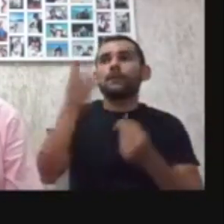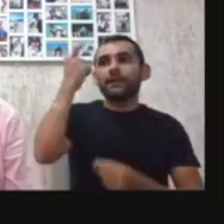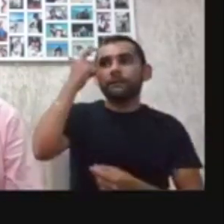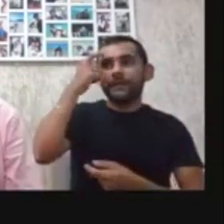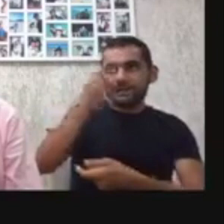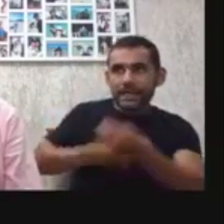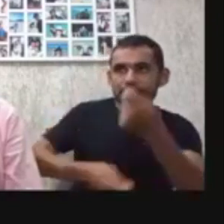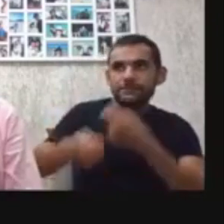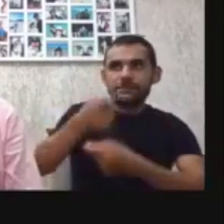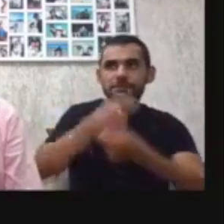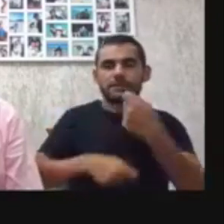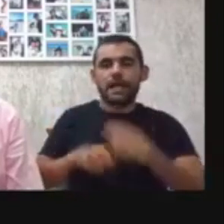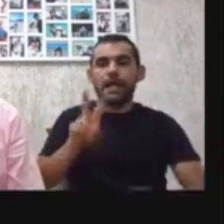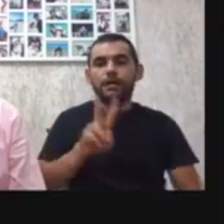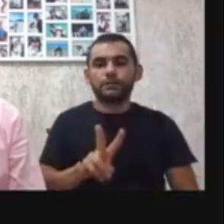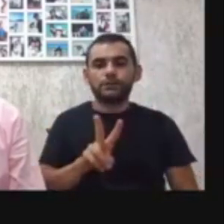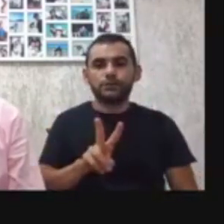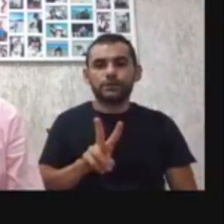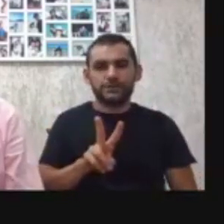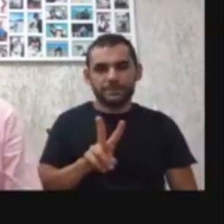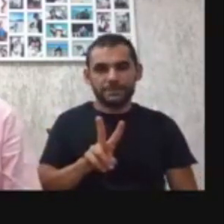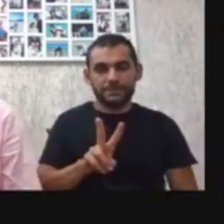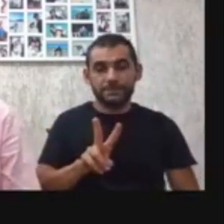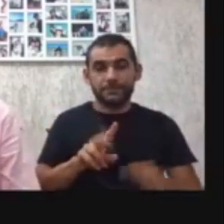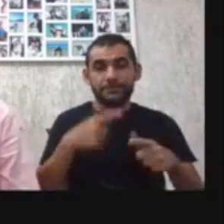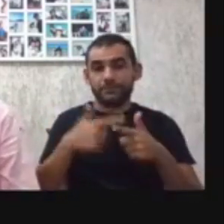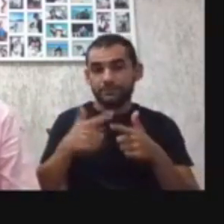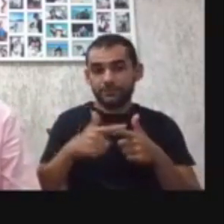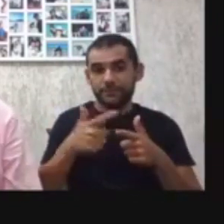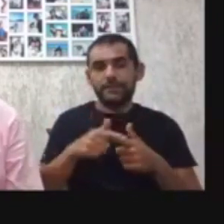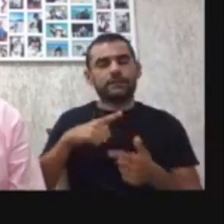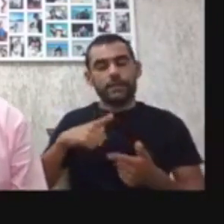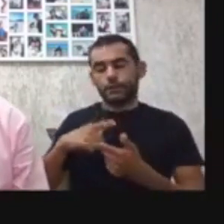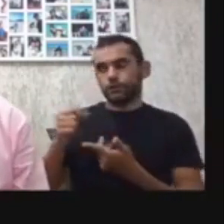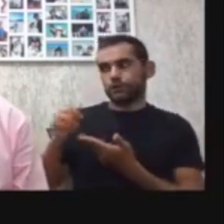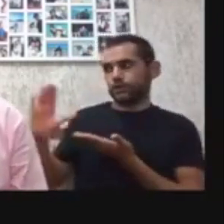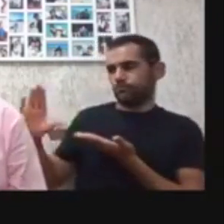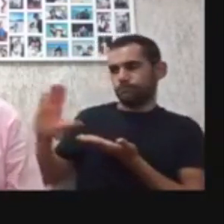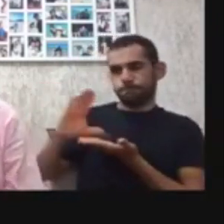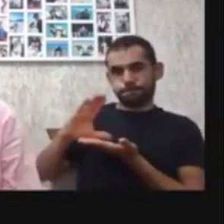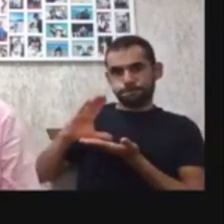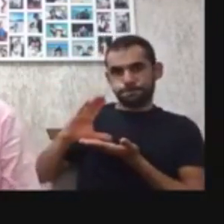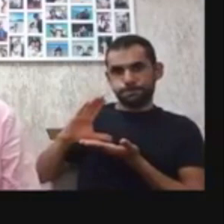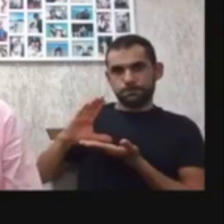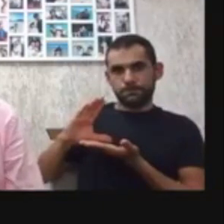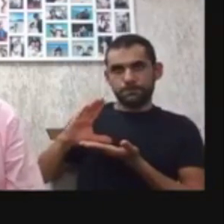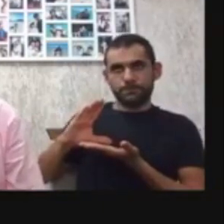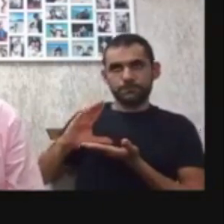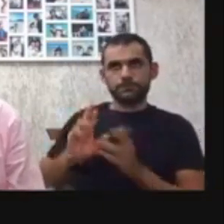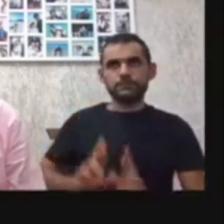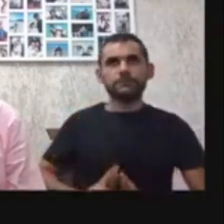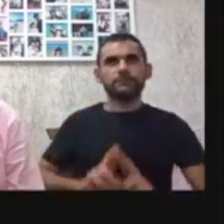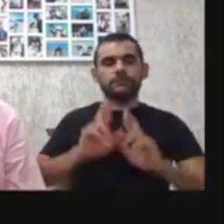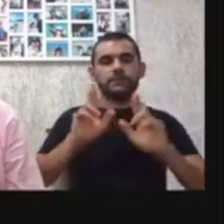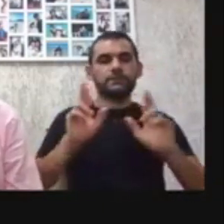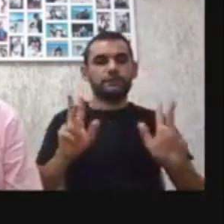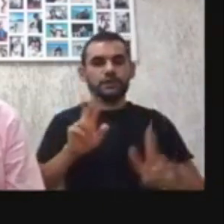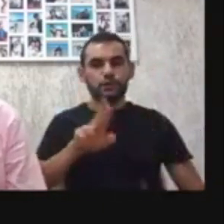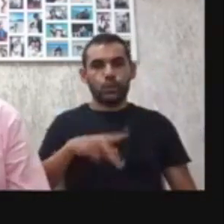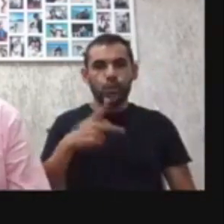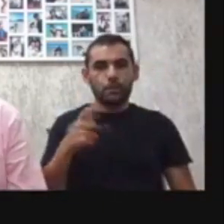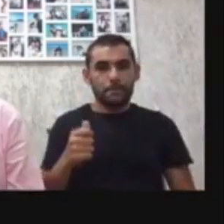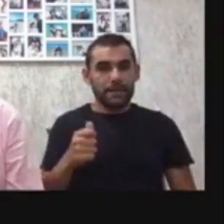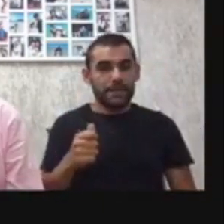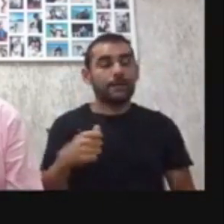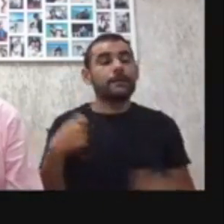duas situações? Porque, assim, existem recursos públicos que vão vir para essas duas casas, que, diferente da UPA, que tem que